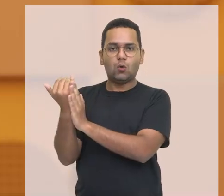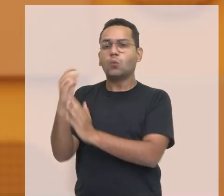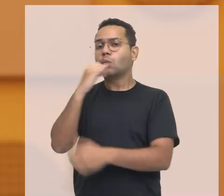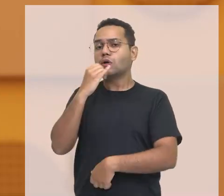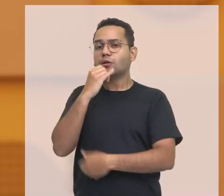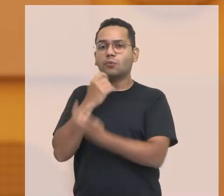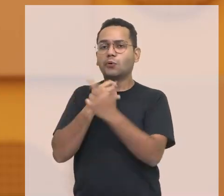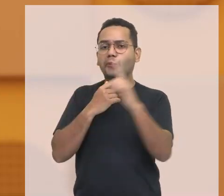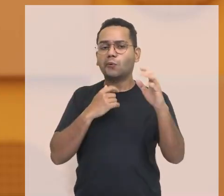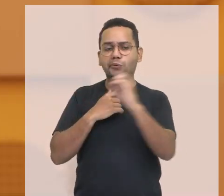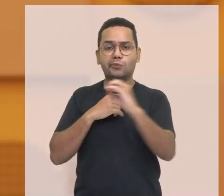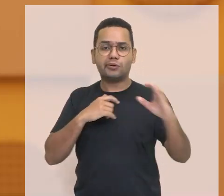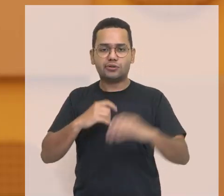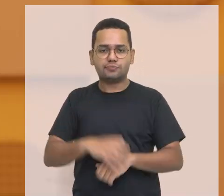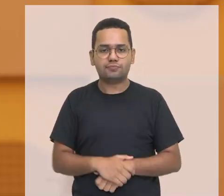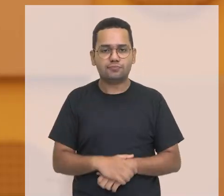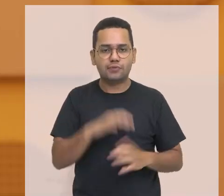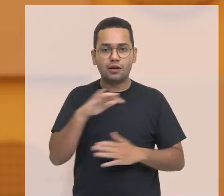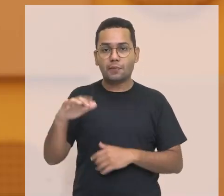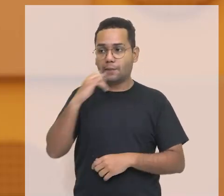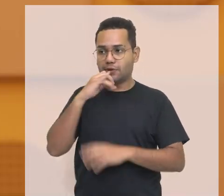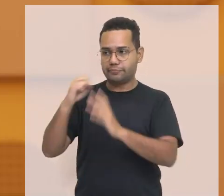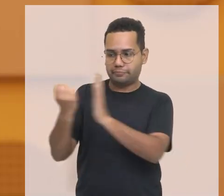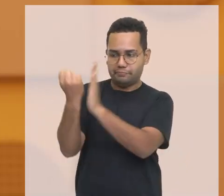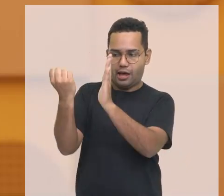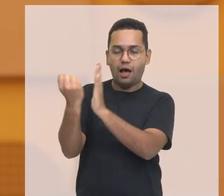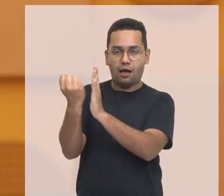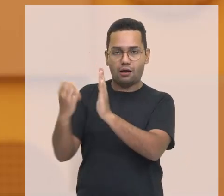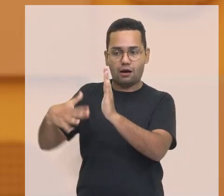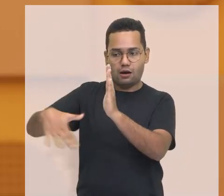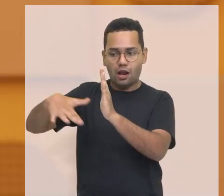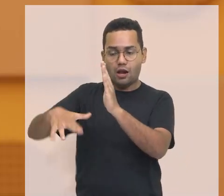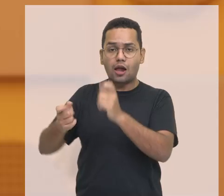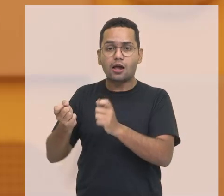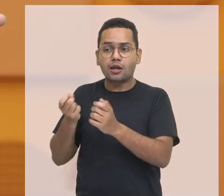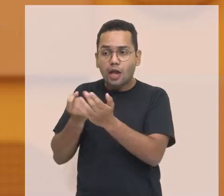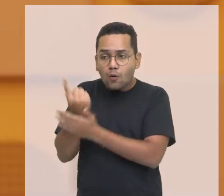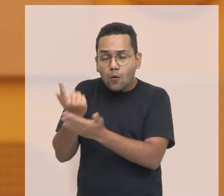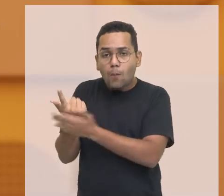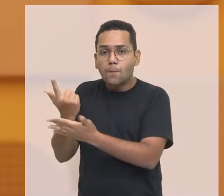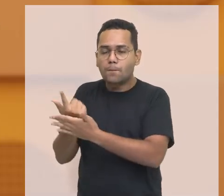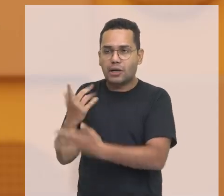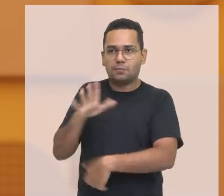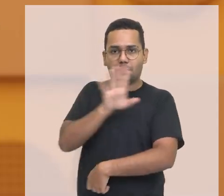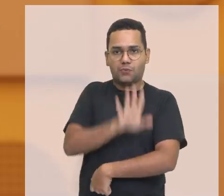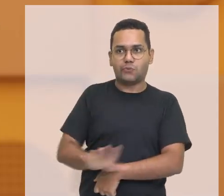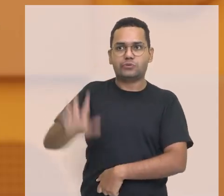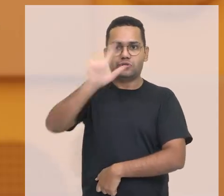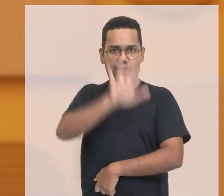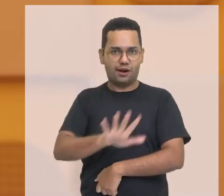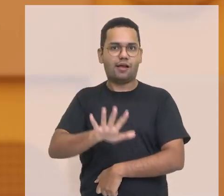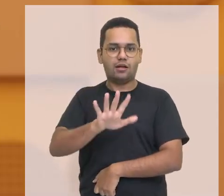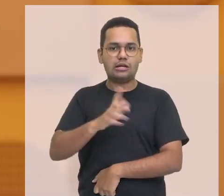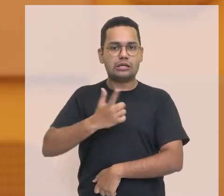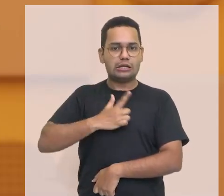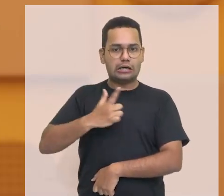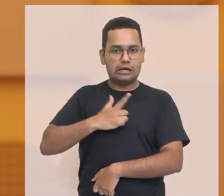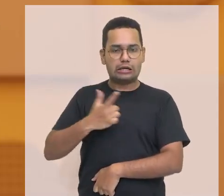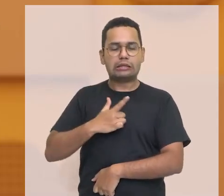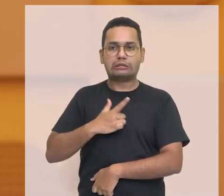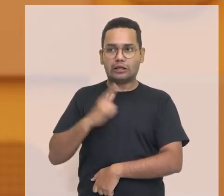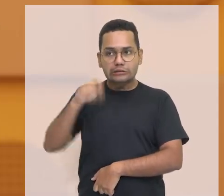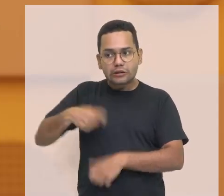marcas bastante famosas chinesas que é consumida pela população em geral e tem qualidade